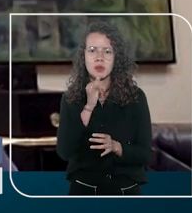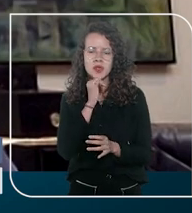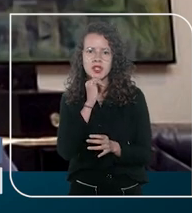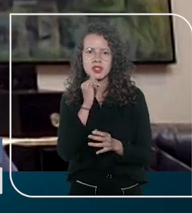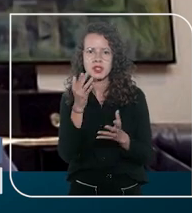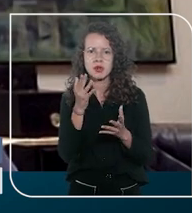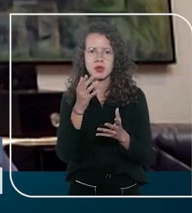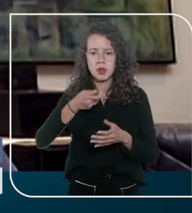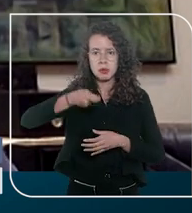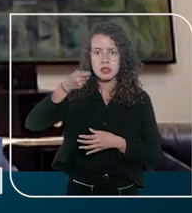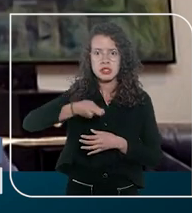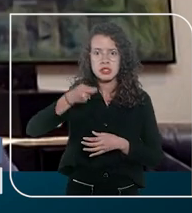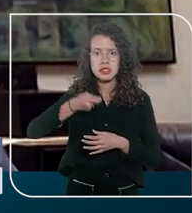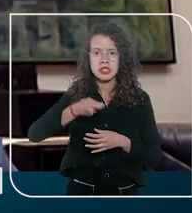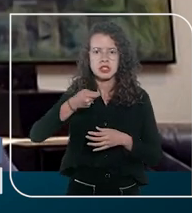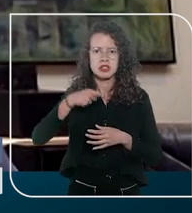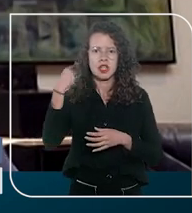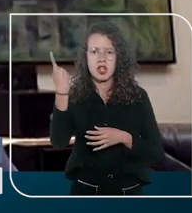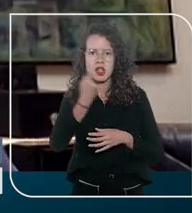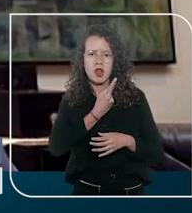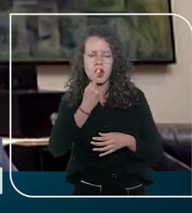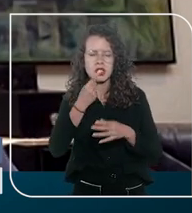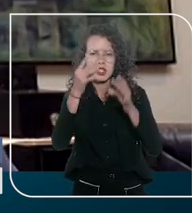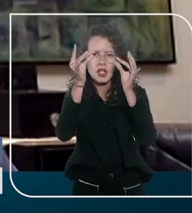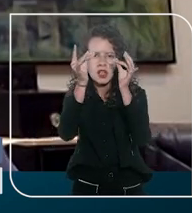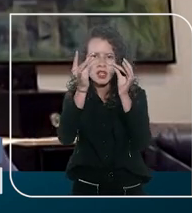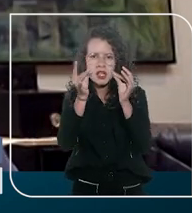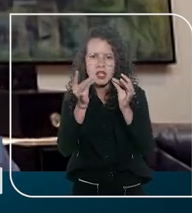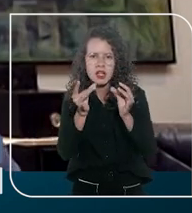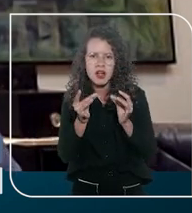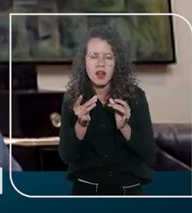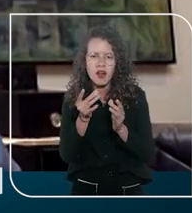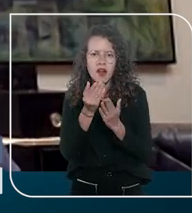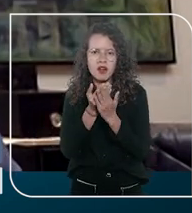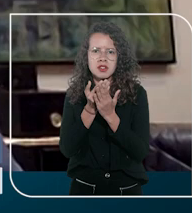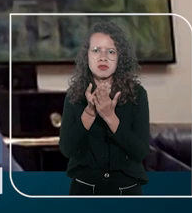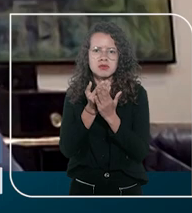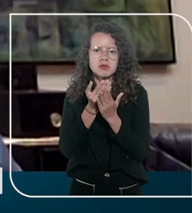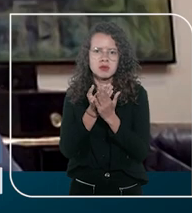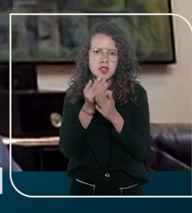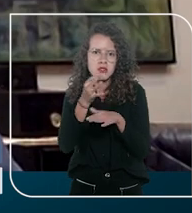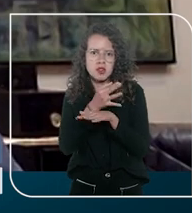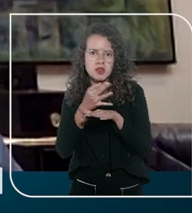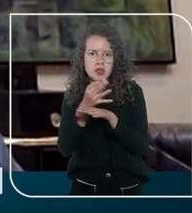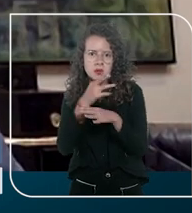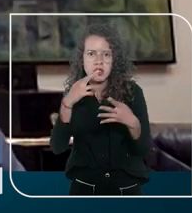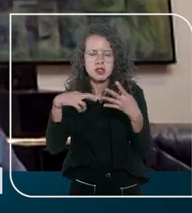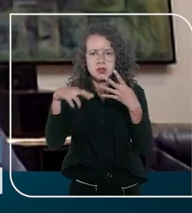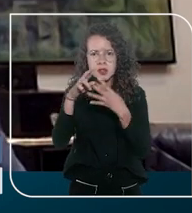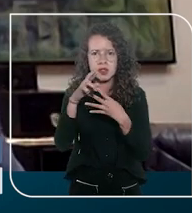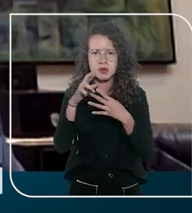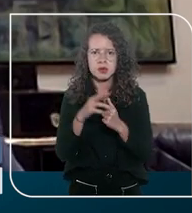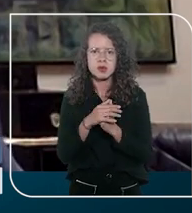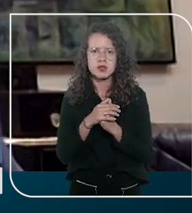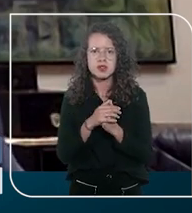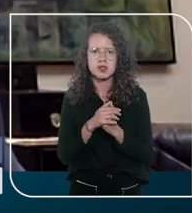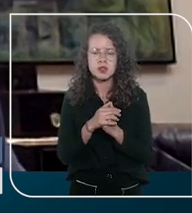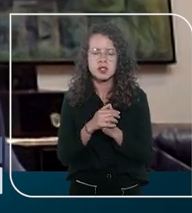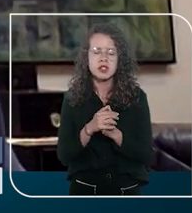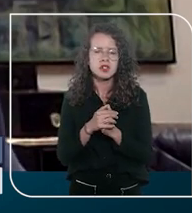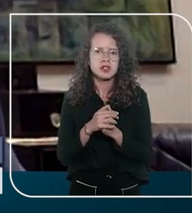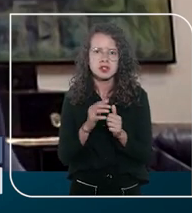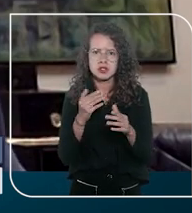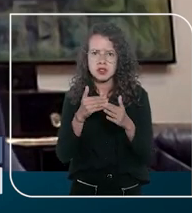exige bastante apreço nos detalhes formais do recurso. Tanto no que